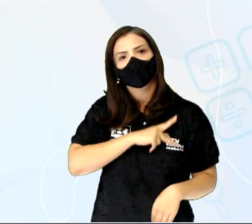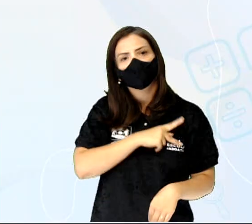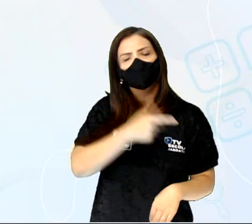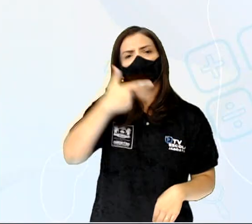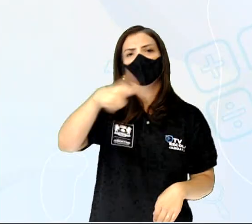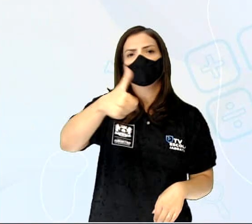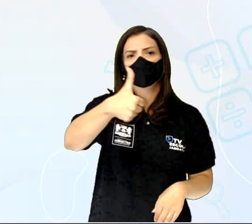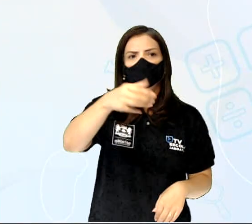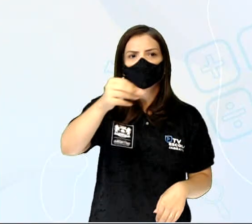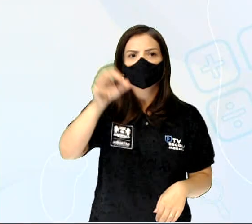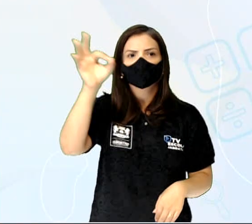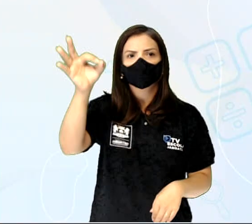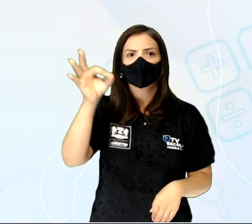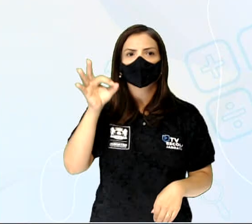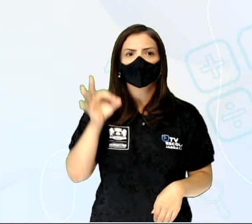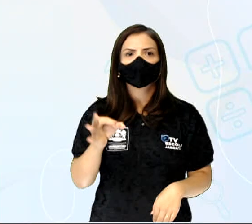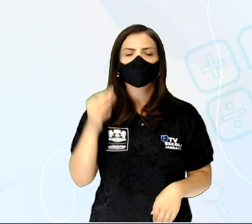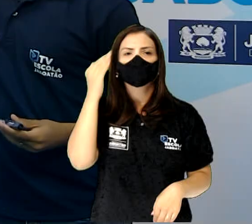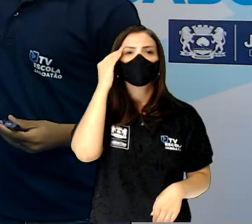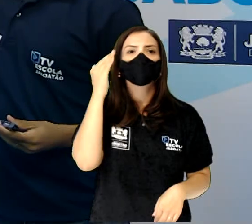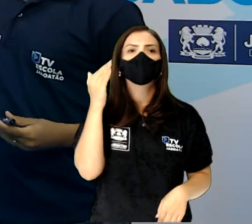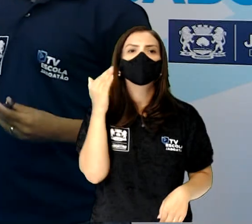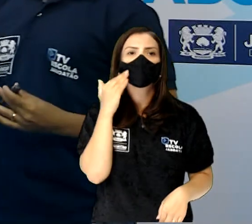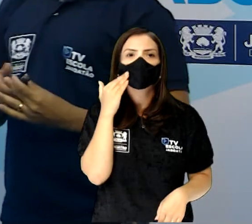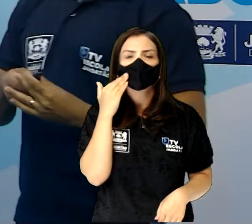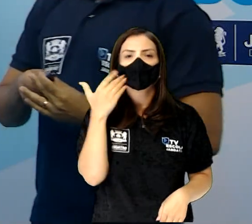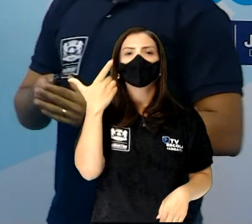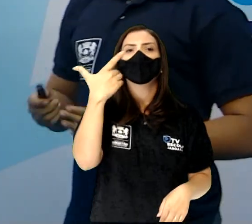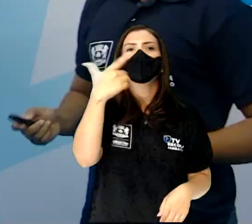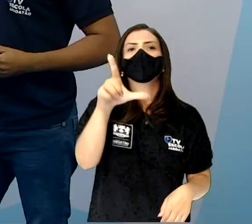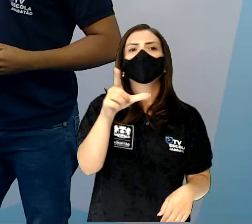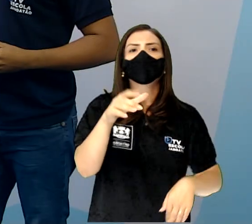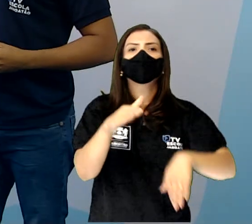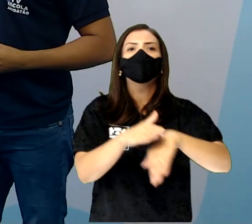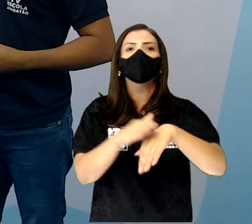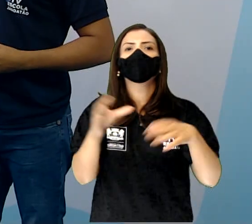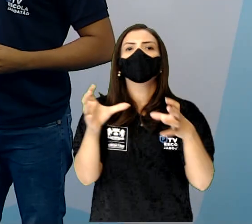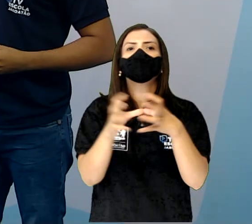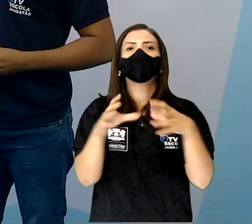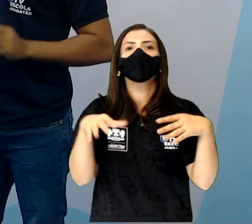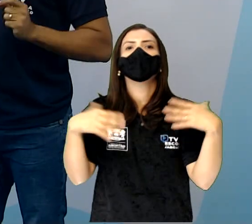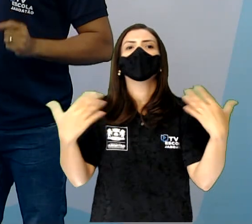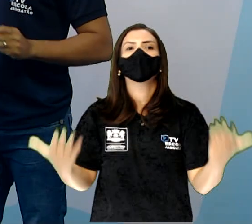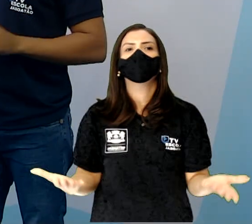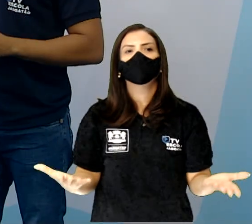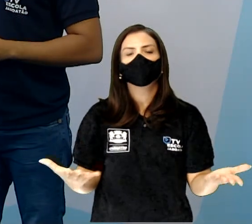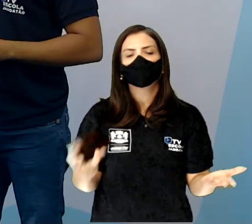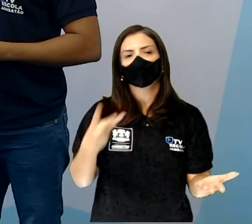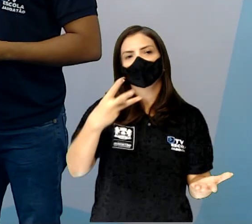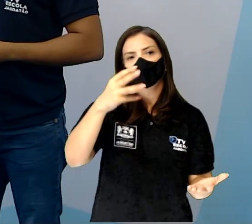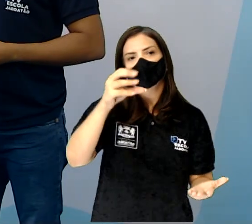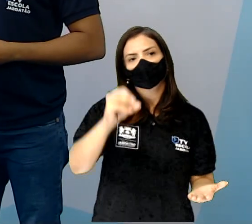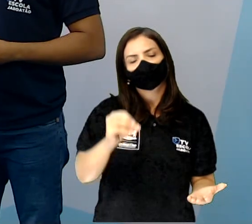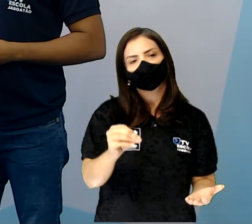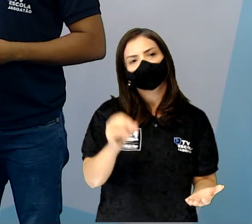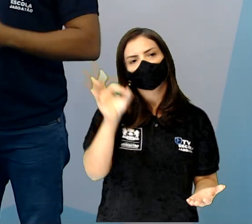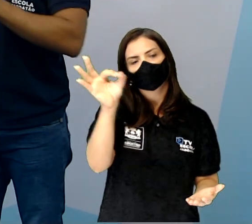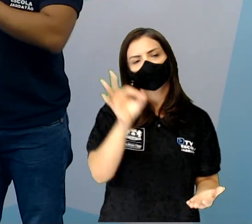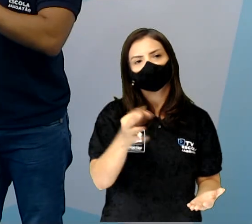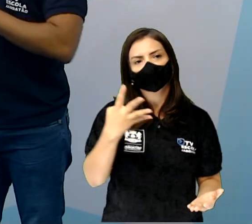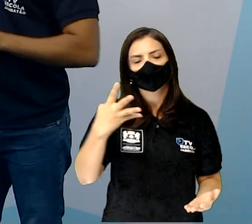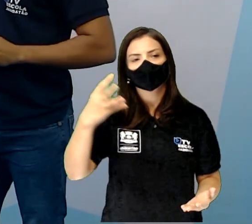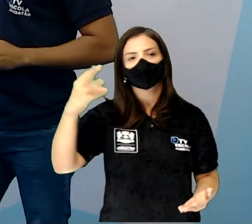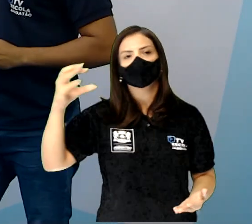fala aqui para o São Paulo, 30% torcem para o São Paulo. Então você vai fazer essa continha aqui, ó, 30% de 40, porque